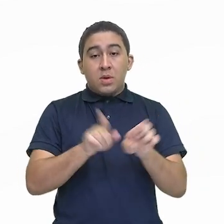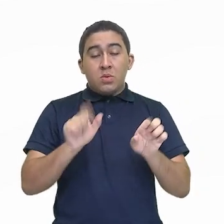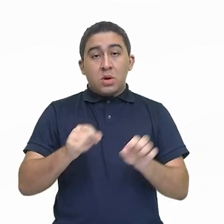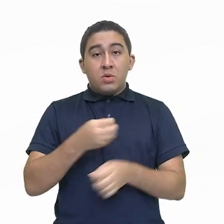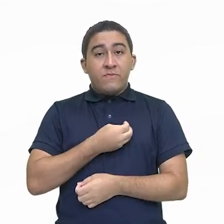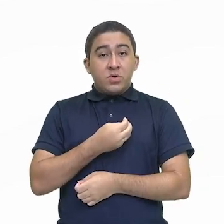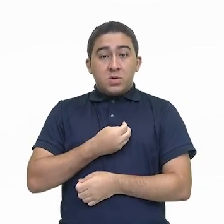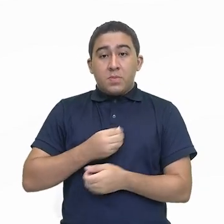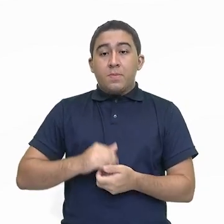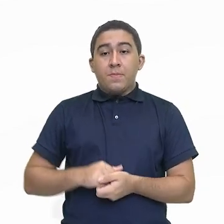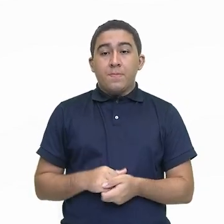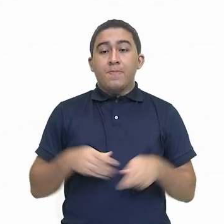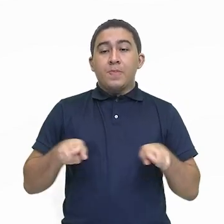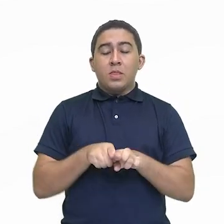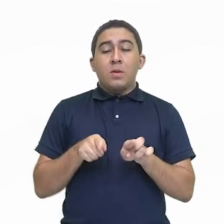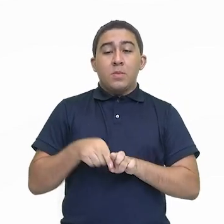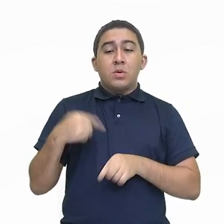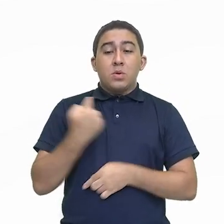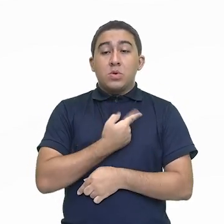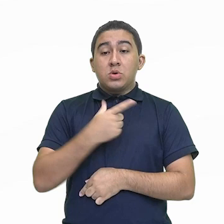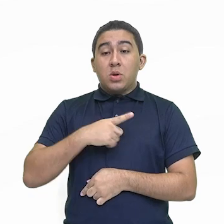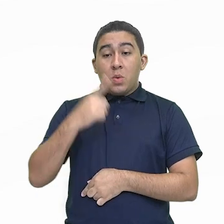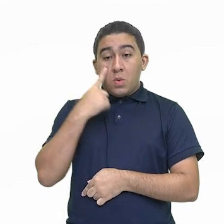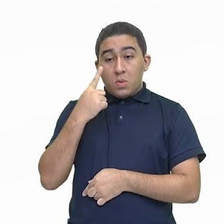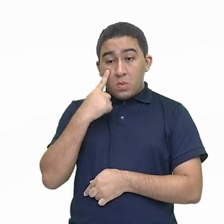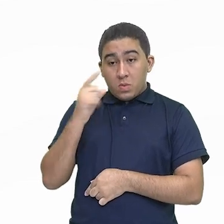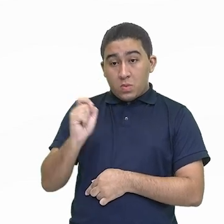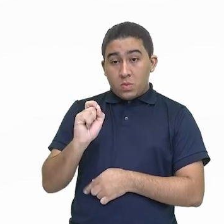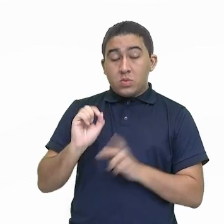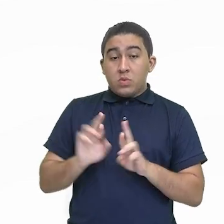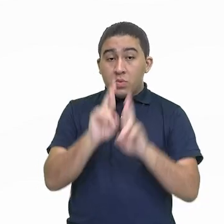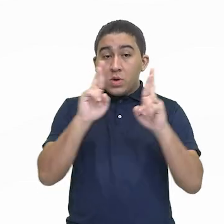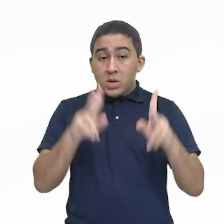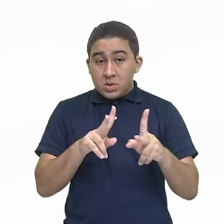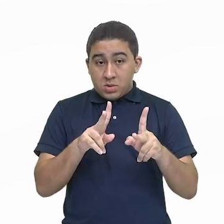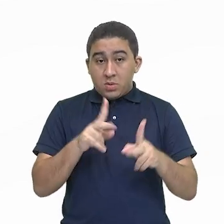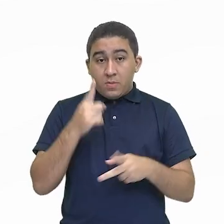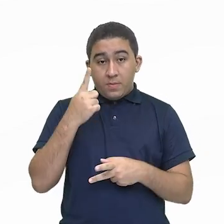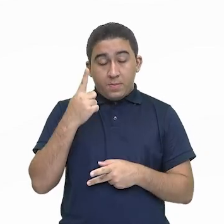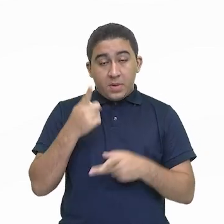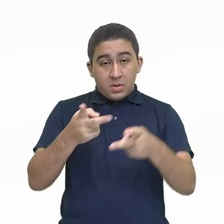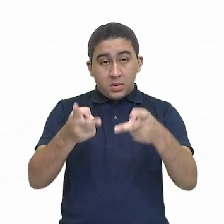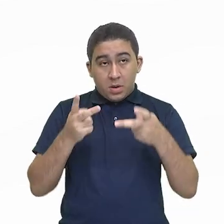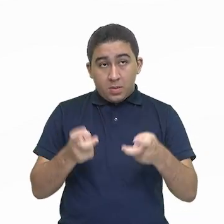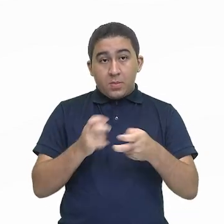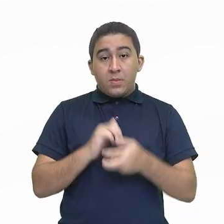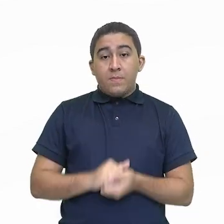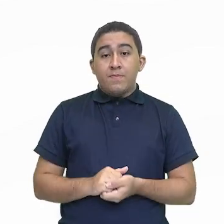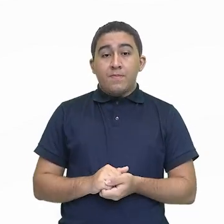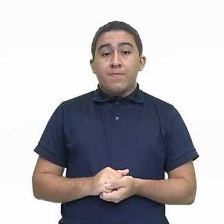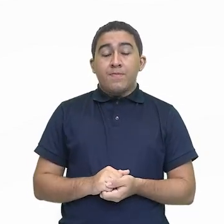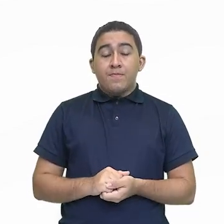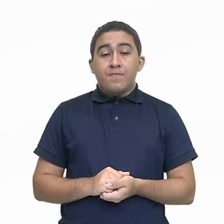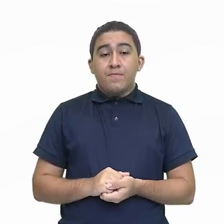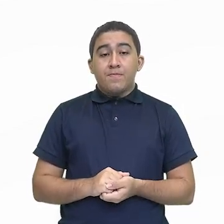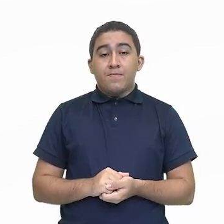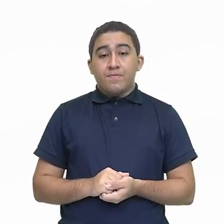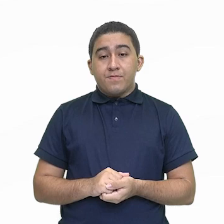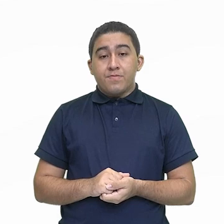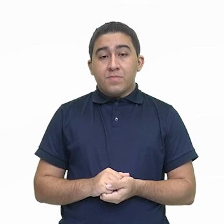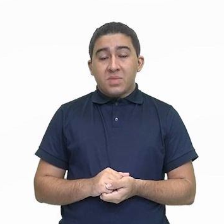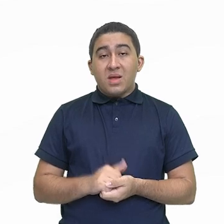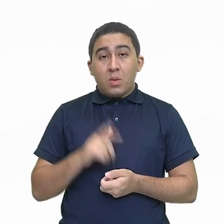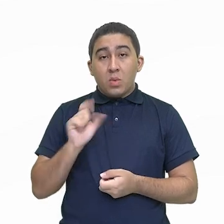seres vivos. E aqui nós temos uma exceção que eu quero comentar para vocês, que é a exceção